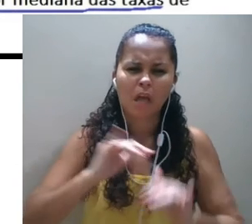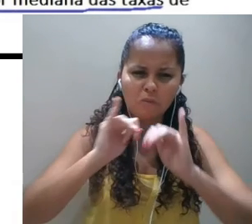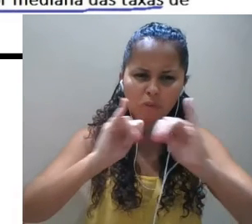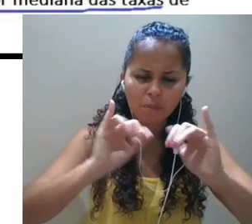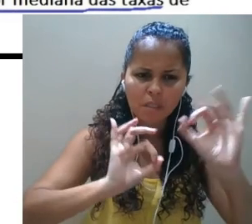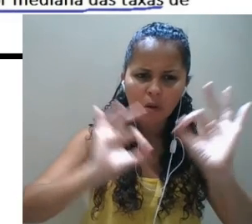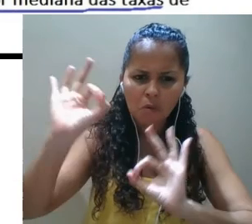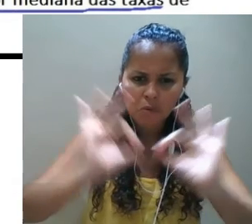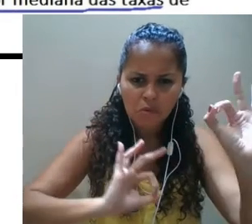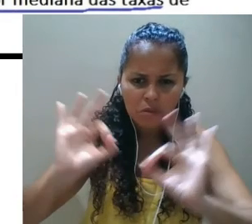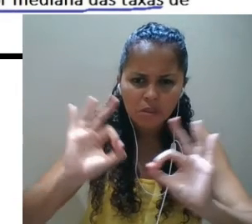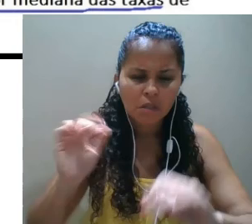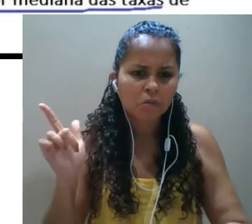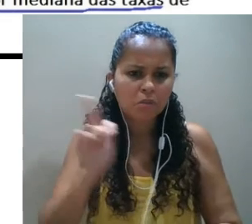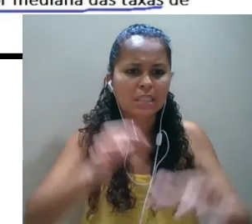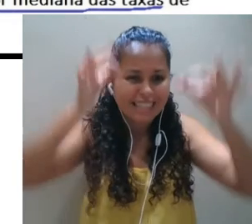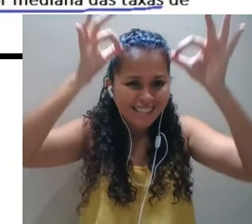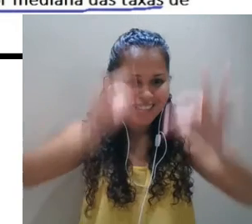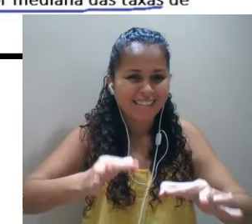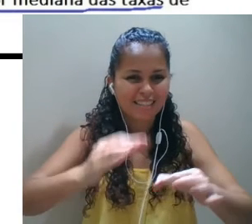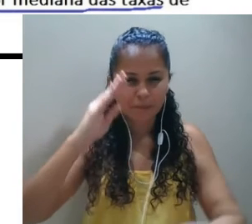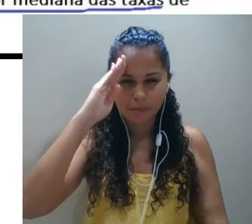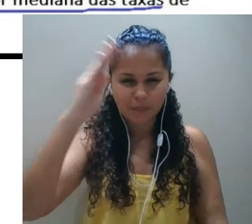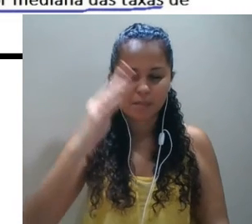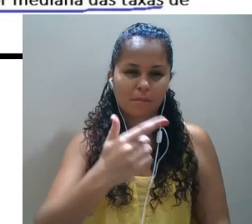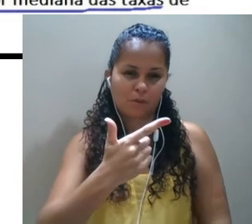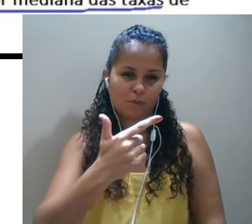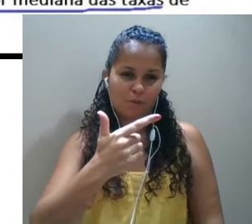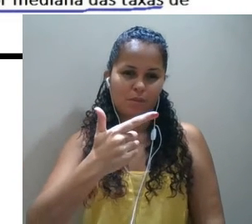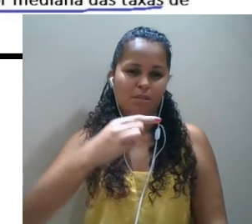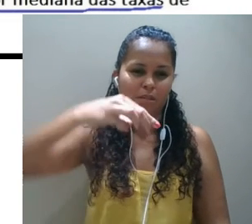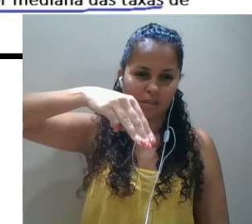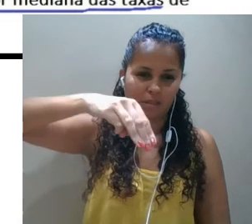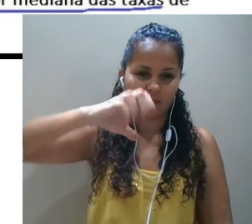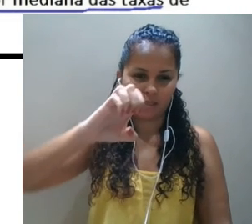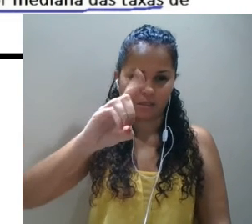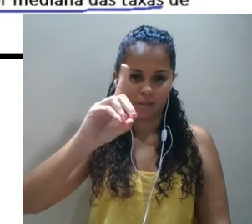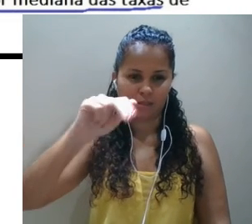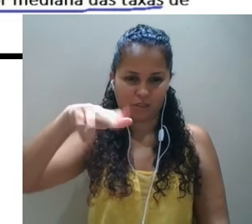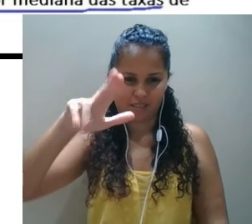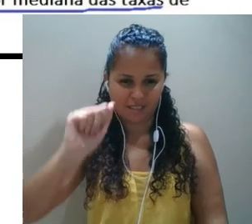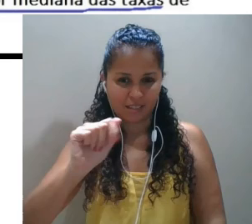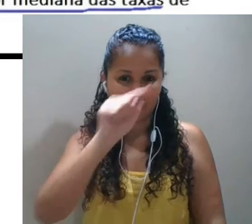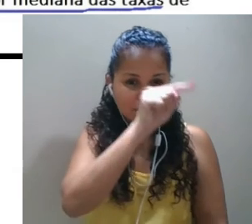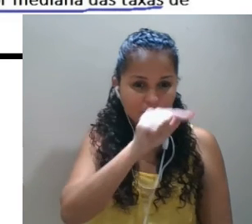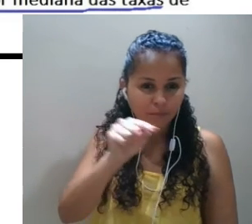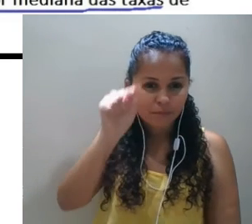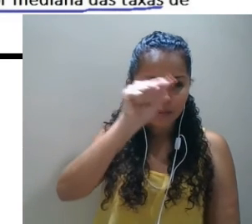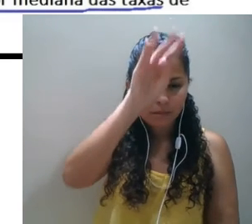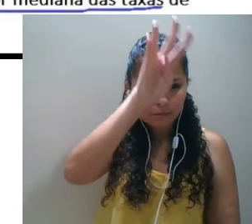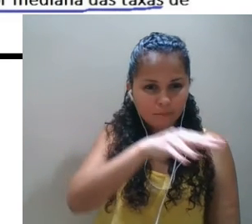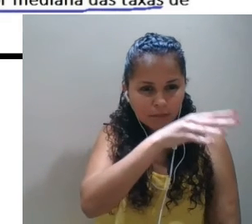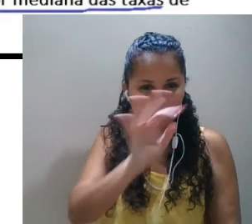posso garantir que este elemento aqui, o elemento central, é a mediana. Eu vou circular aqui na tabela, porque eu vou me organizar por aqui. Então,